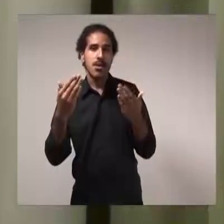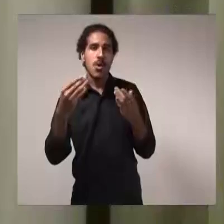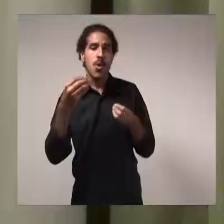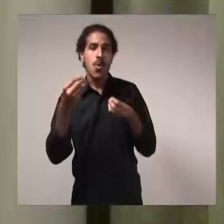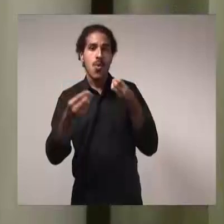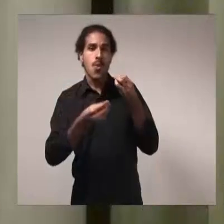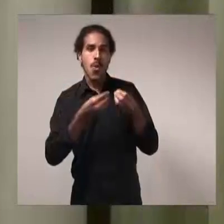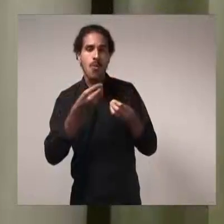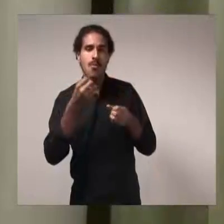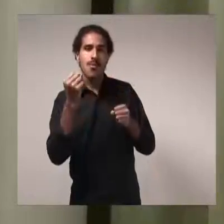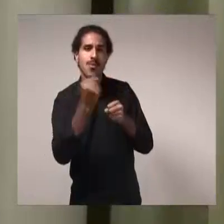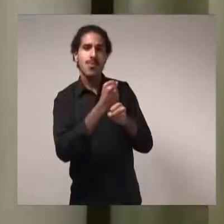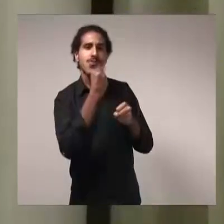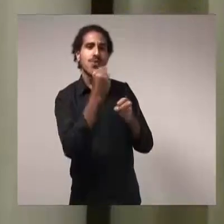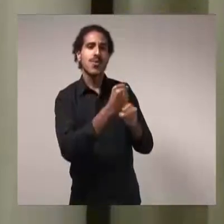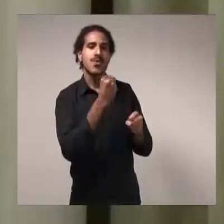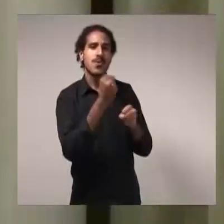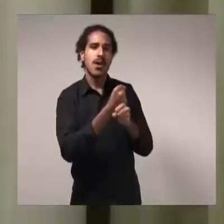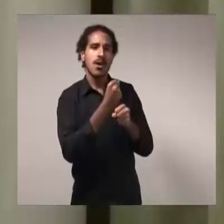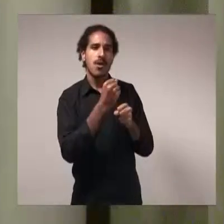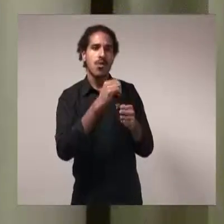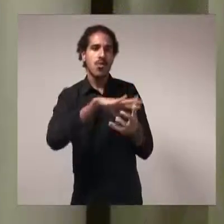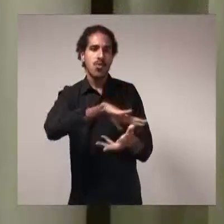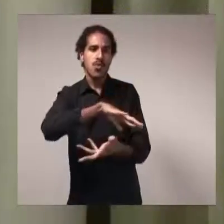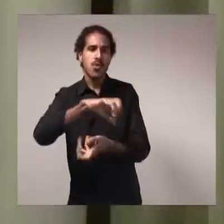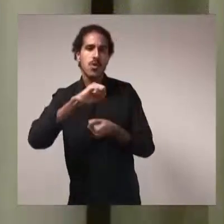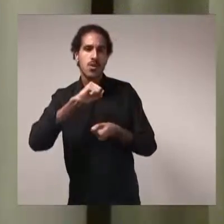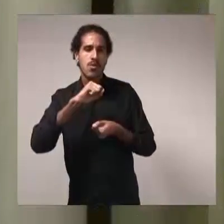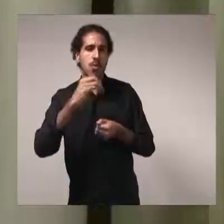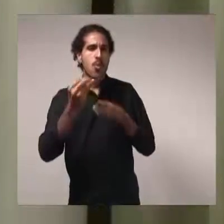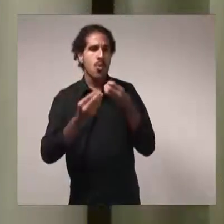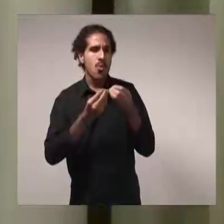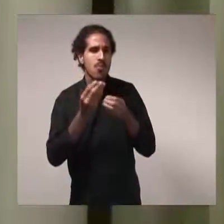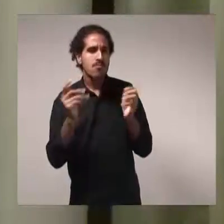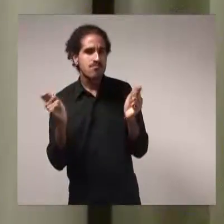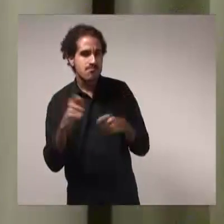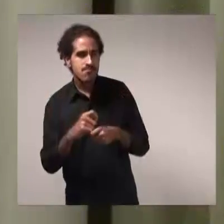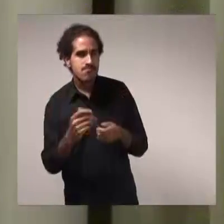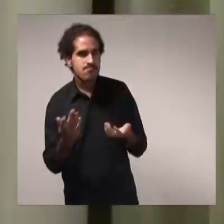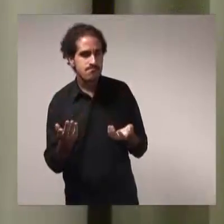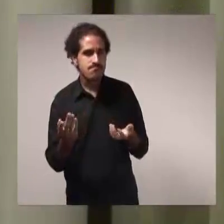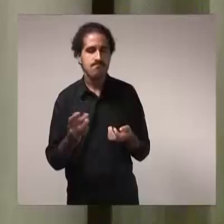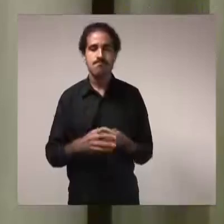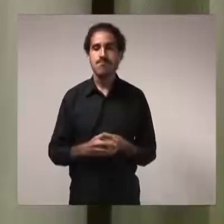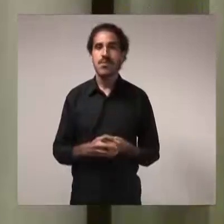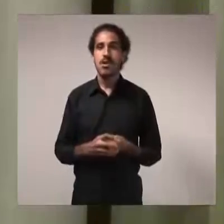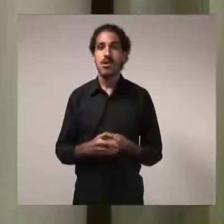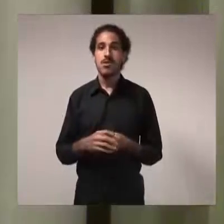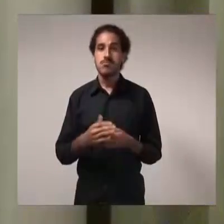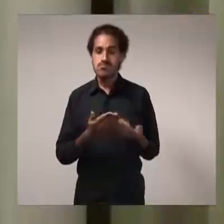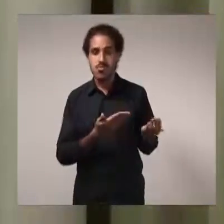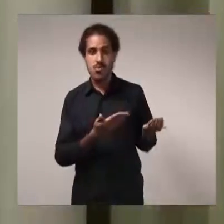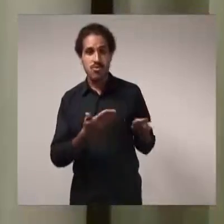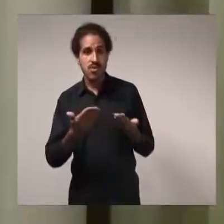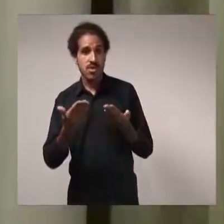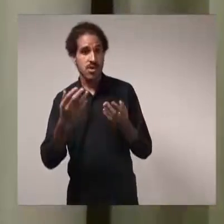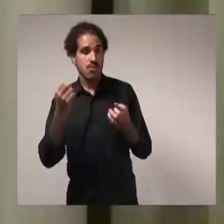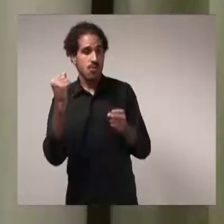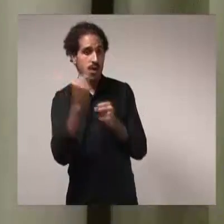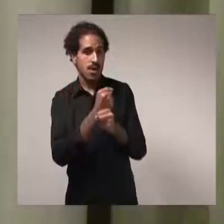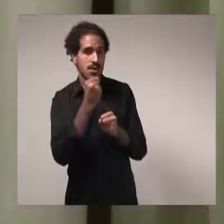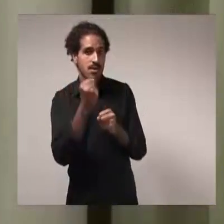Construções Sustentáveis, o que dá para fazer? Convidamos o arquiteto do Senado Federal, senhor Mário